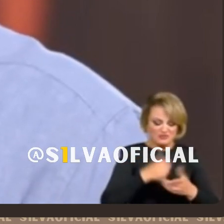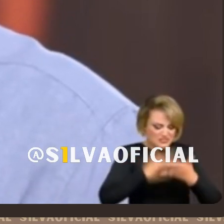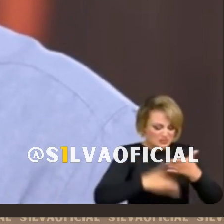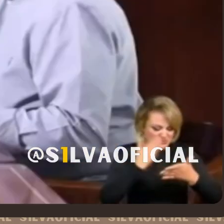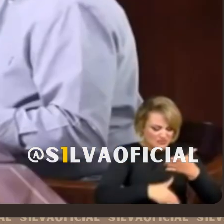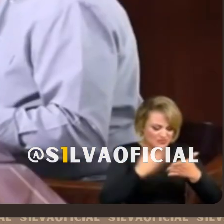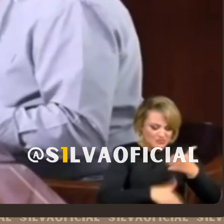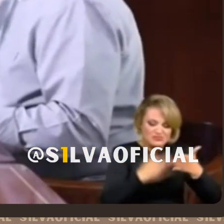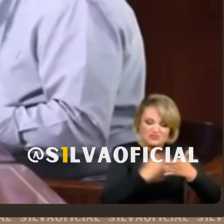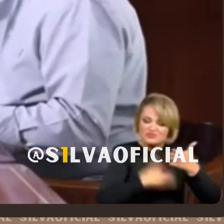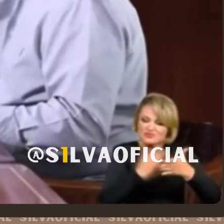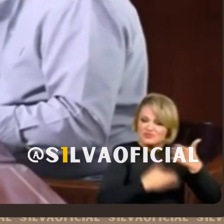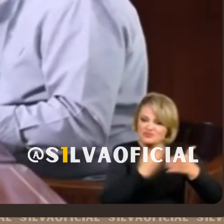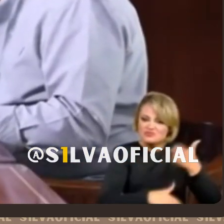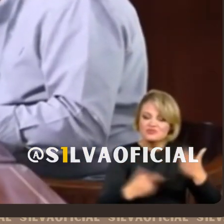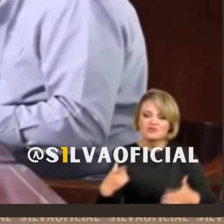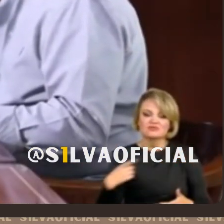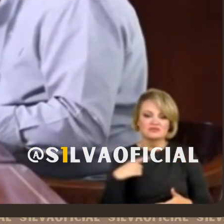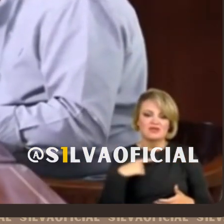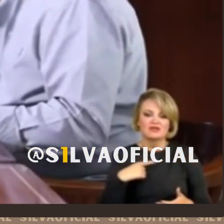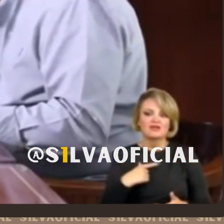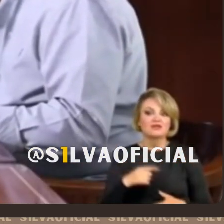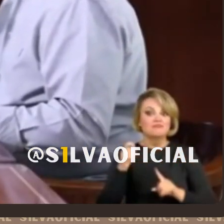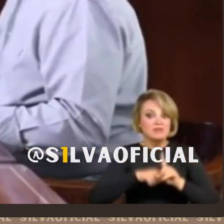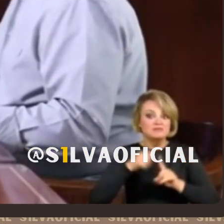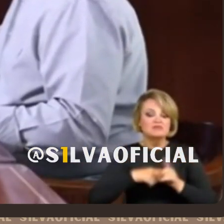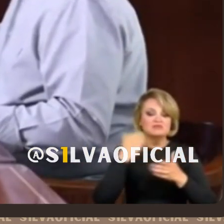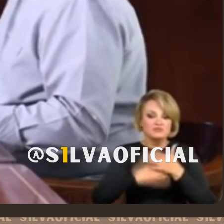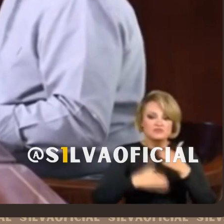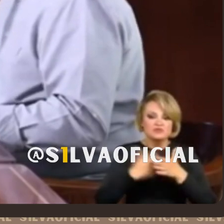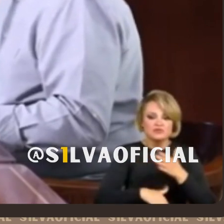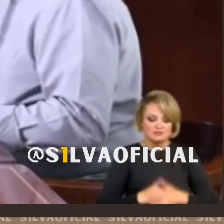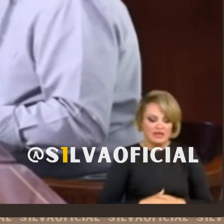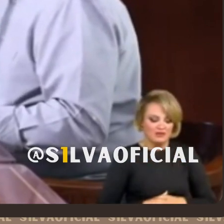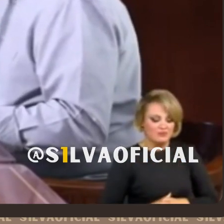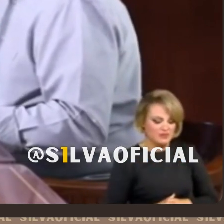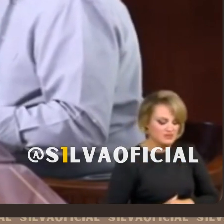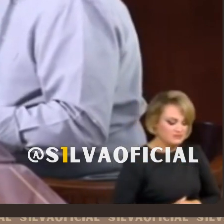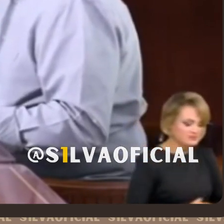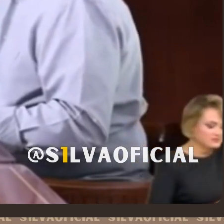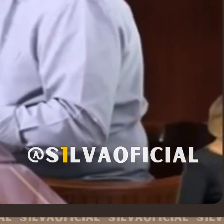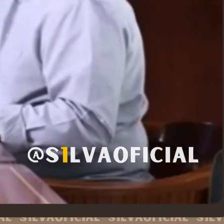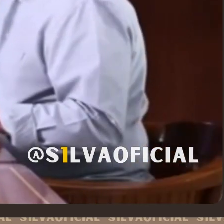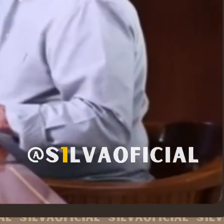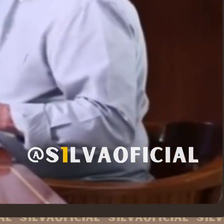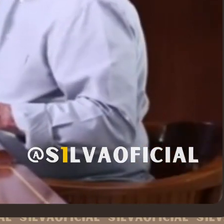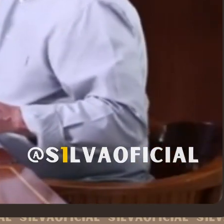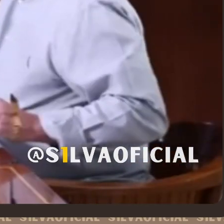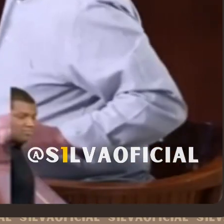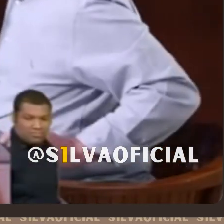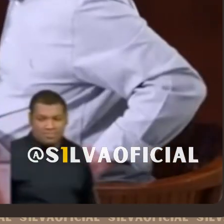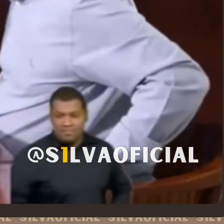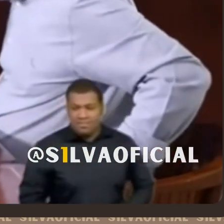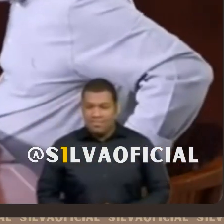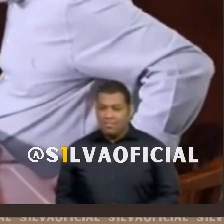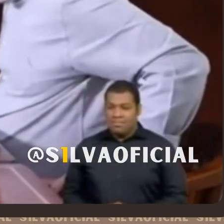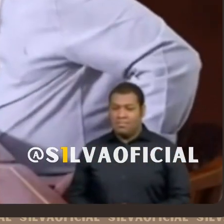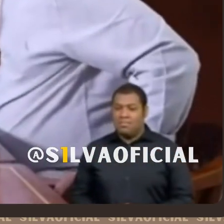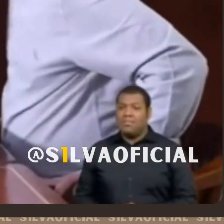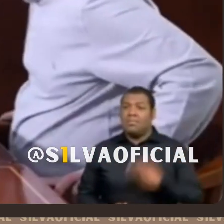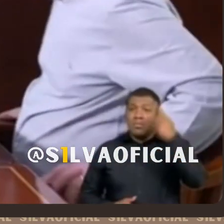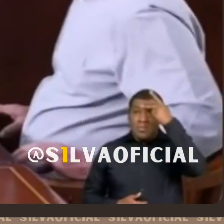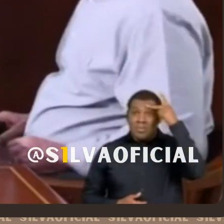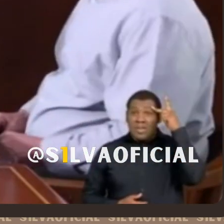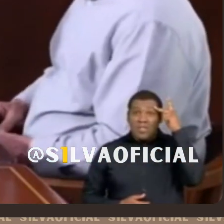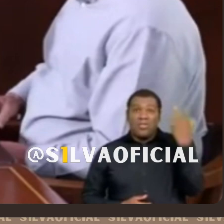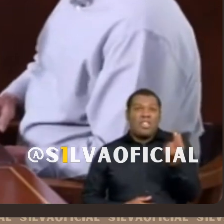Sabe? É curioso que essa classe média alta, e classe média que viaja para fora e aprecia muito, ah, mas o lugar é muito calmo, é muito limpo,